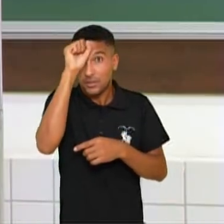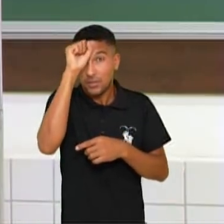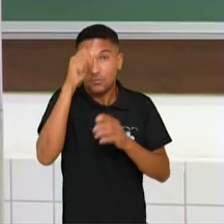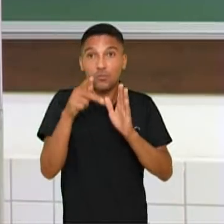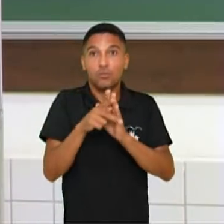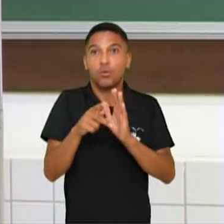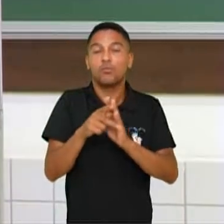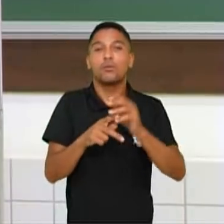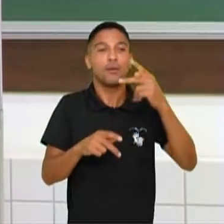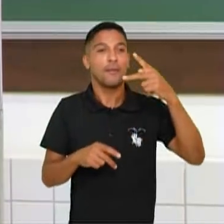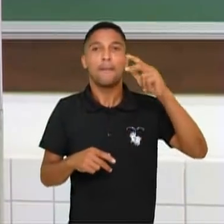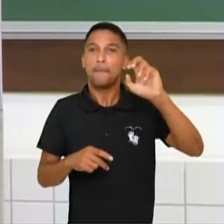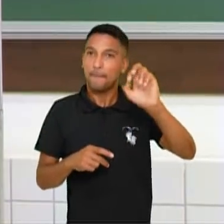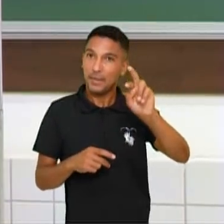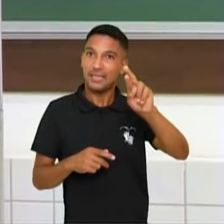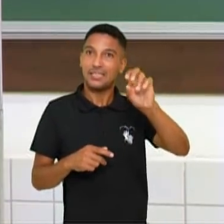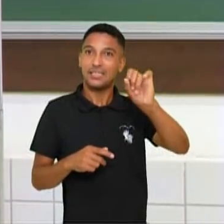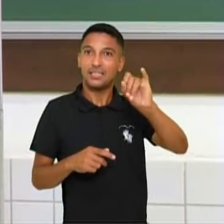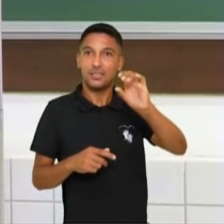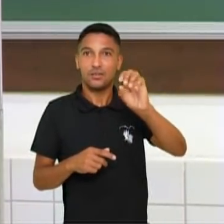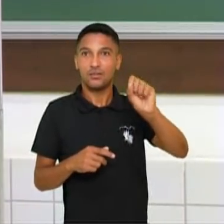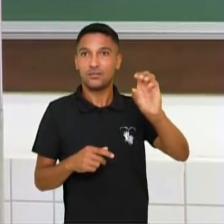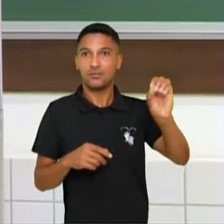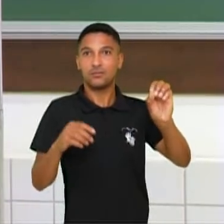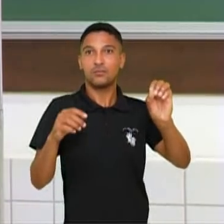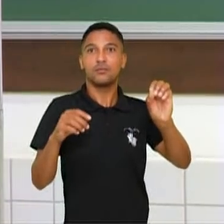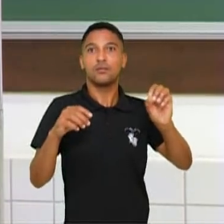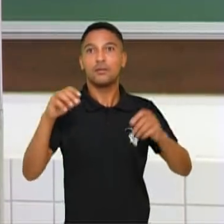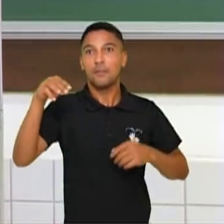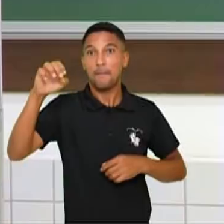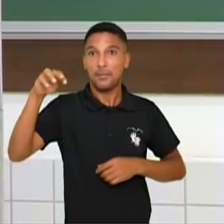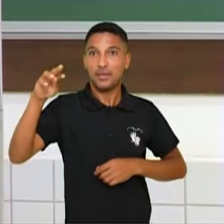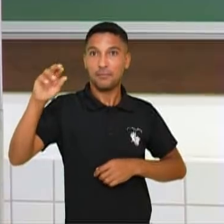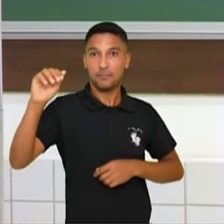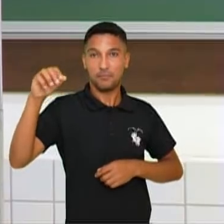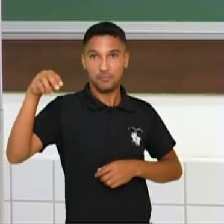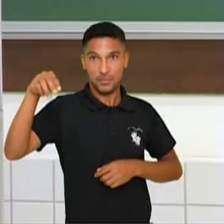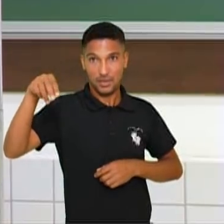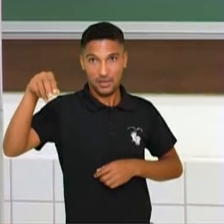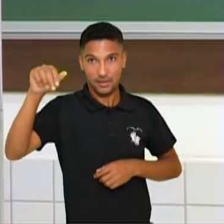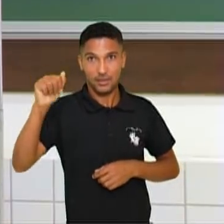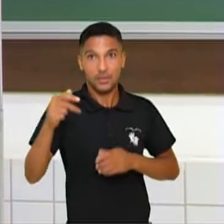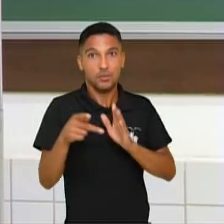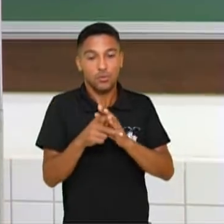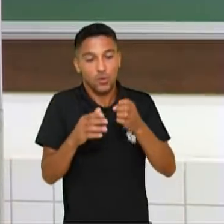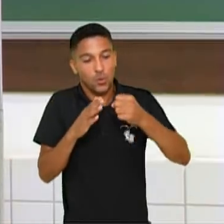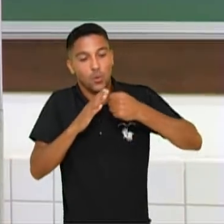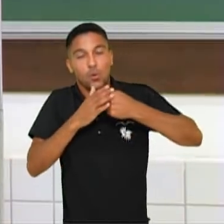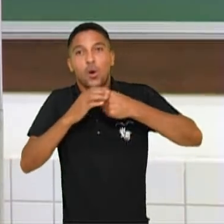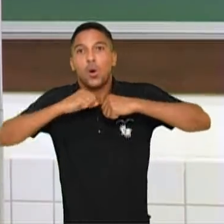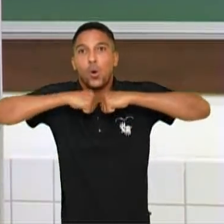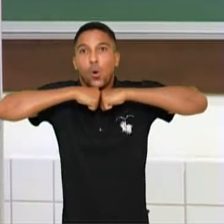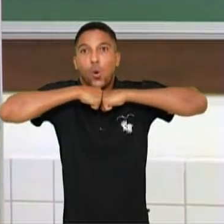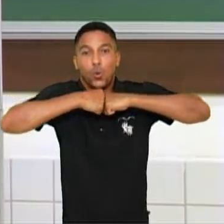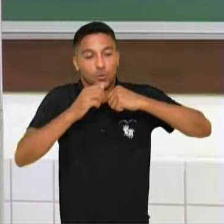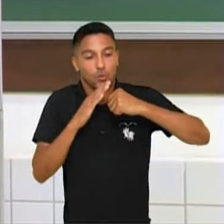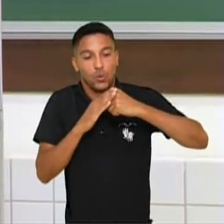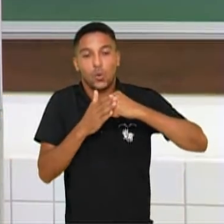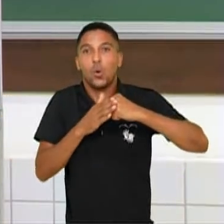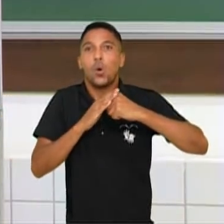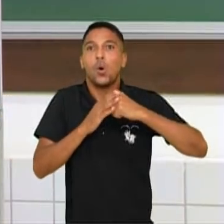membranas, são conjuntos de tecidos que revestem os ossos. Periósteo envolve o quê?